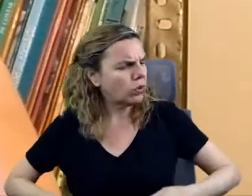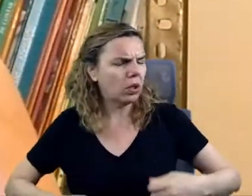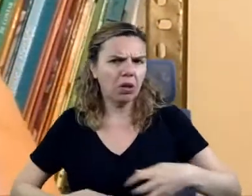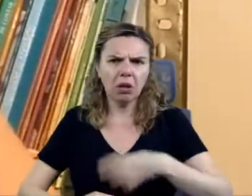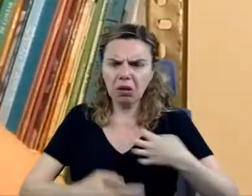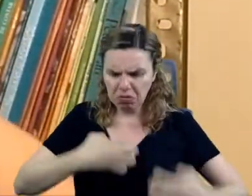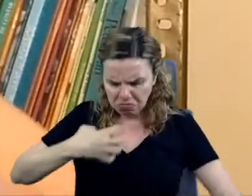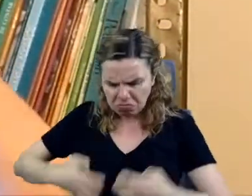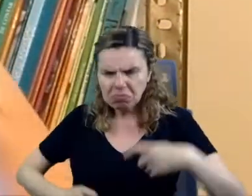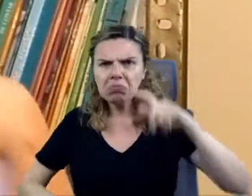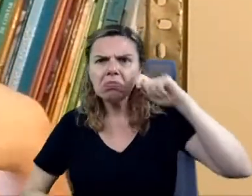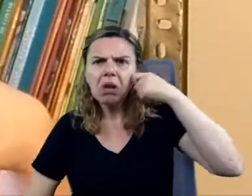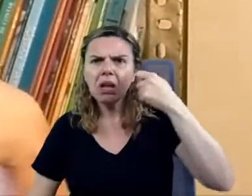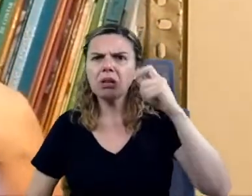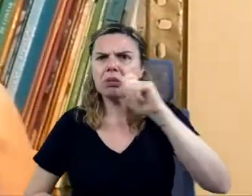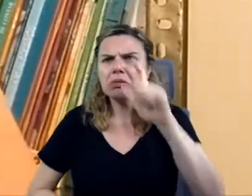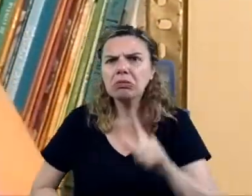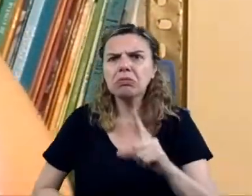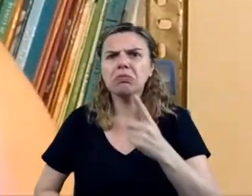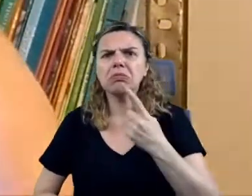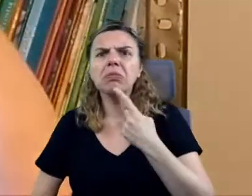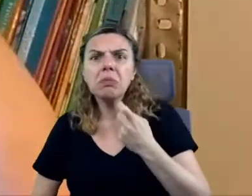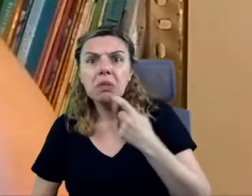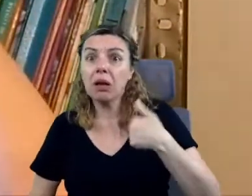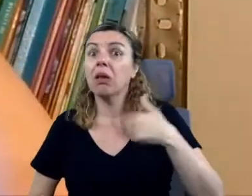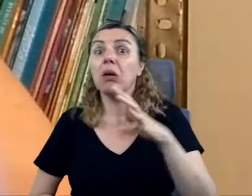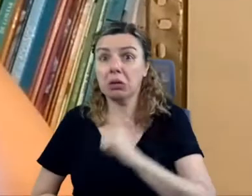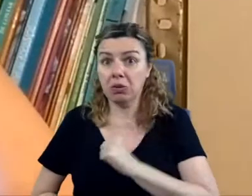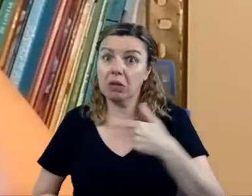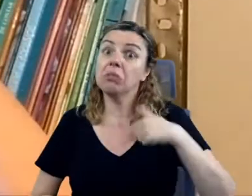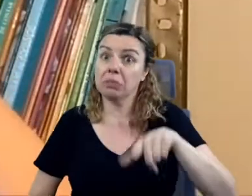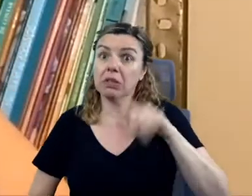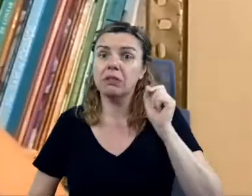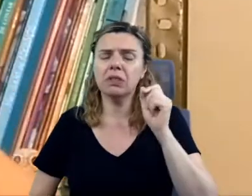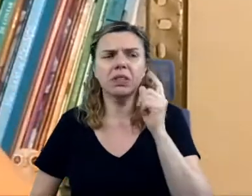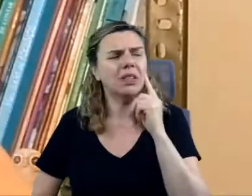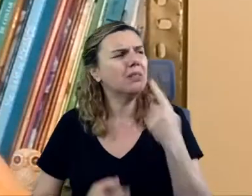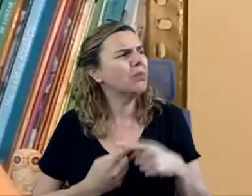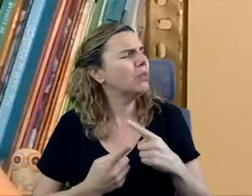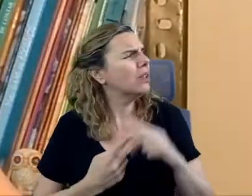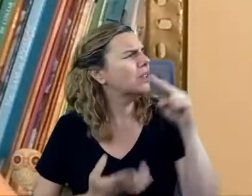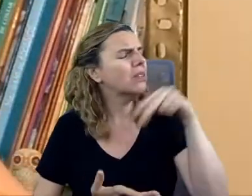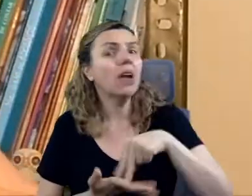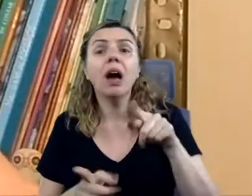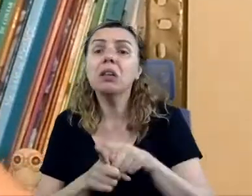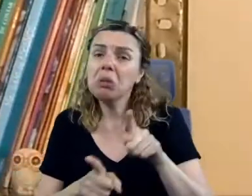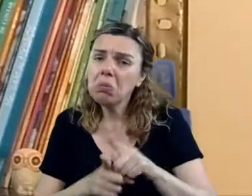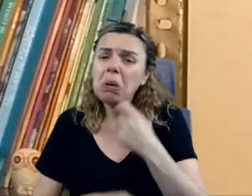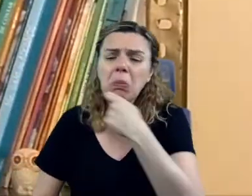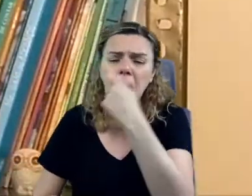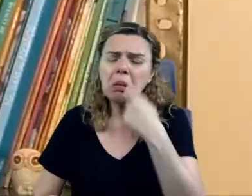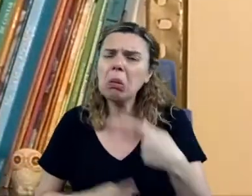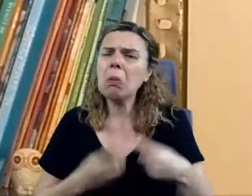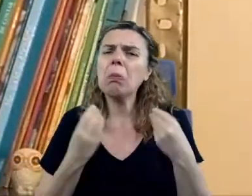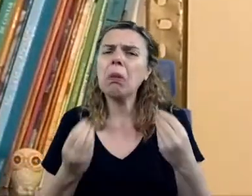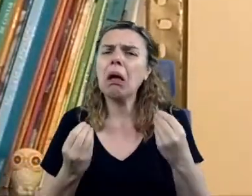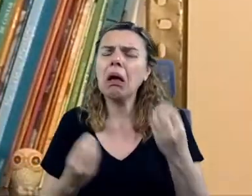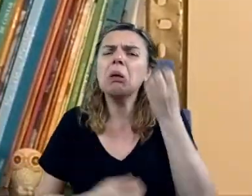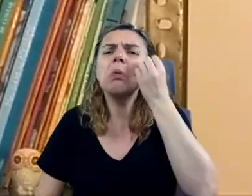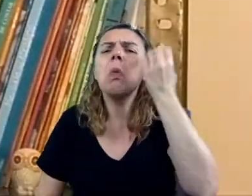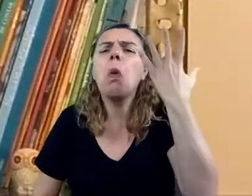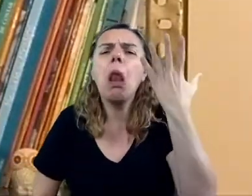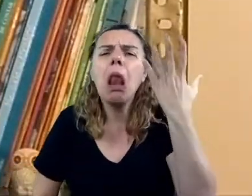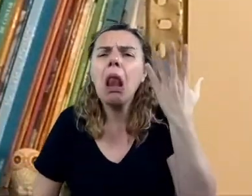vesti a blusa com rabiscos pretos, azuis e vermelhos, que eu adoro. Minha blusa preferida. E até passei batom.